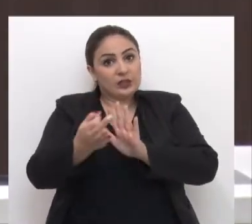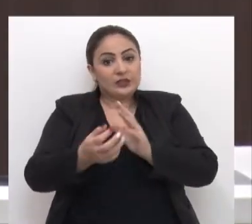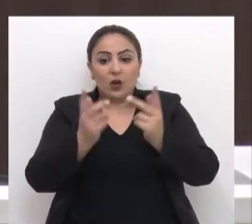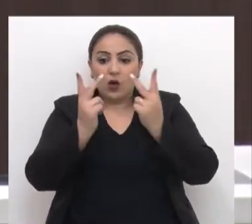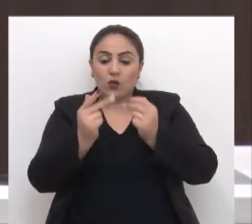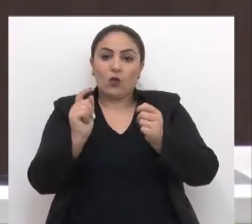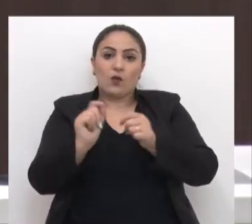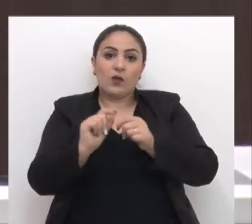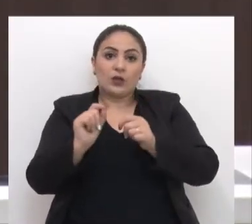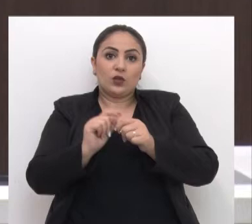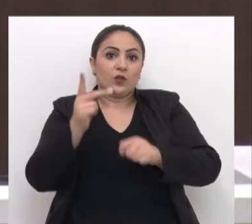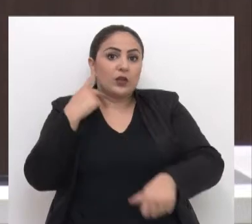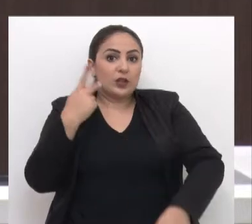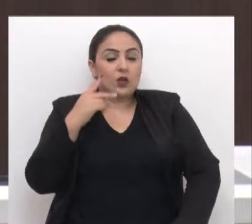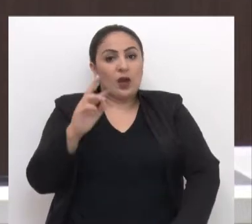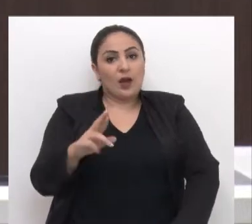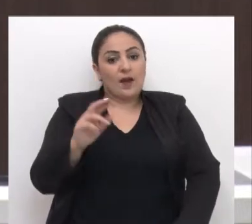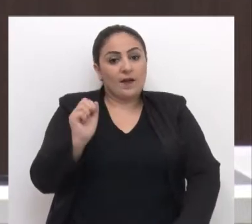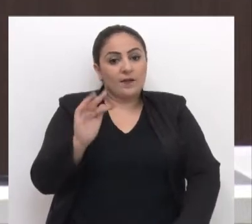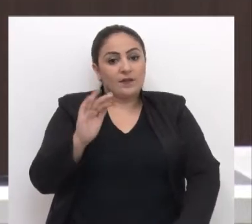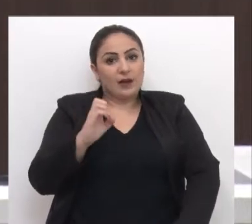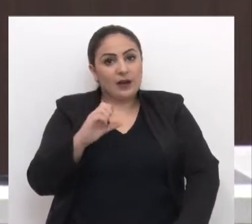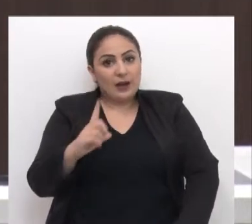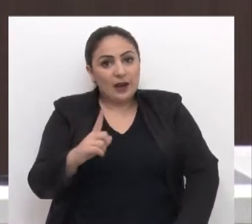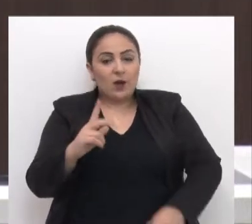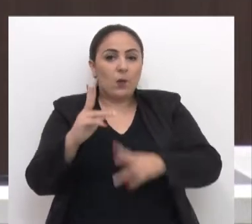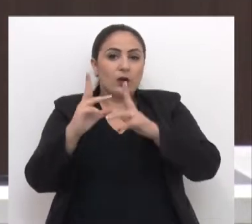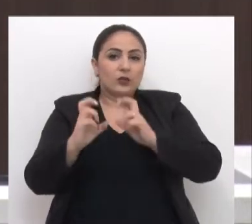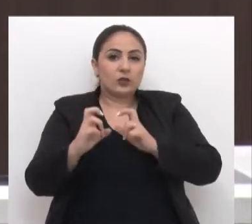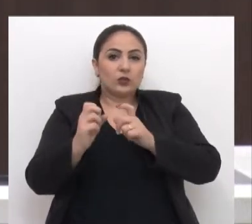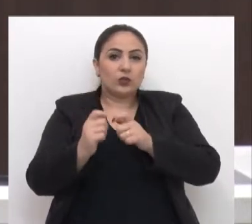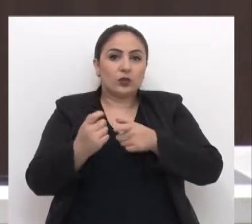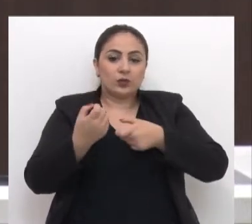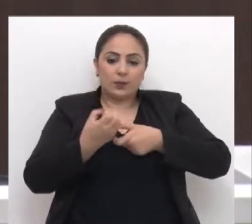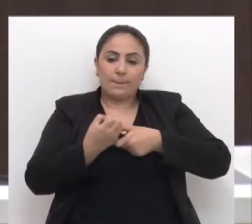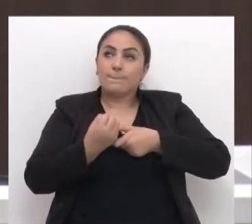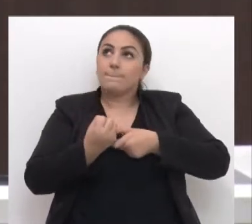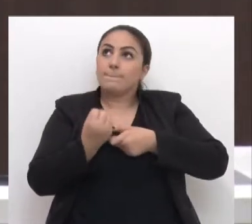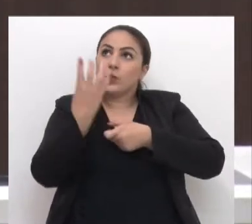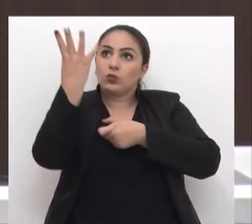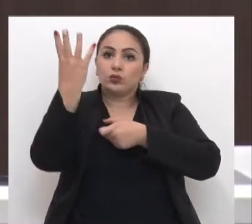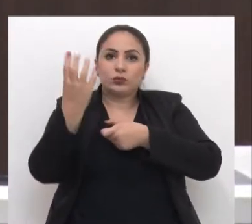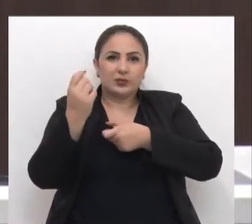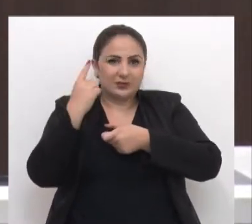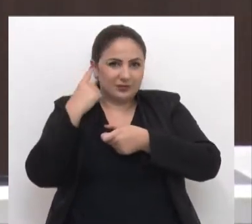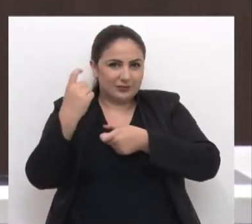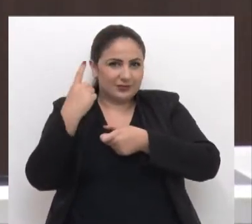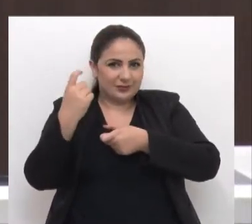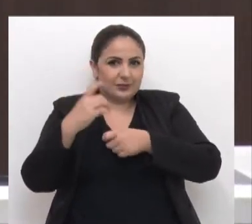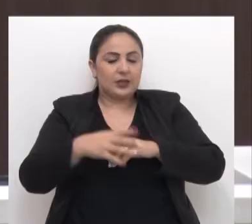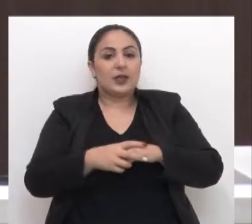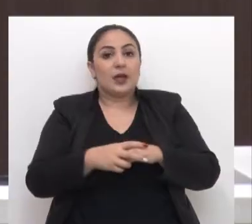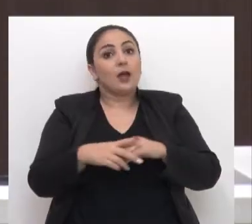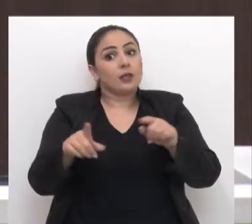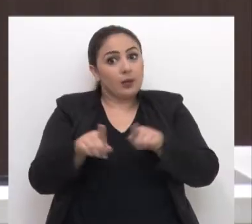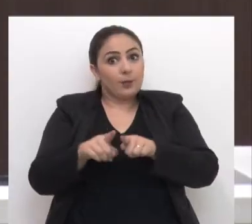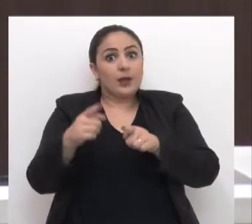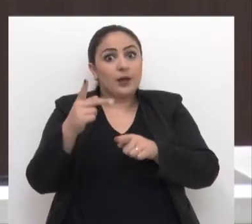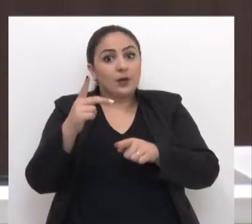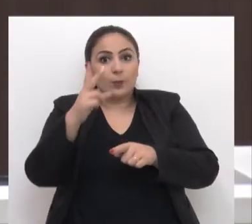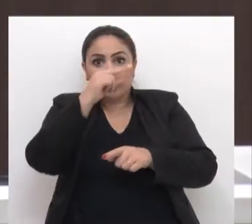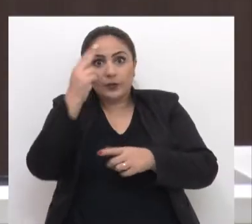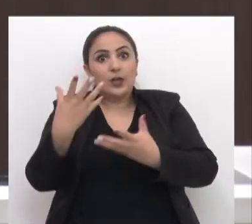indicação, como foi feito pelo vereador Rafael Colucci na questão dos fogos, que não tirou mérito, como